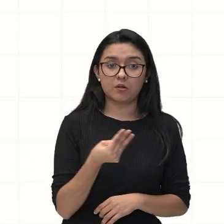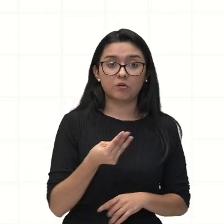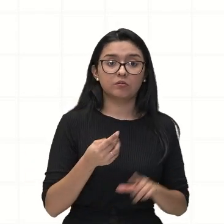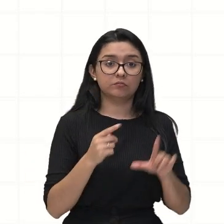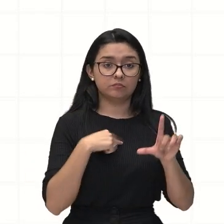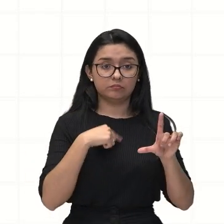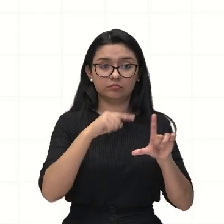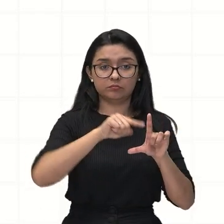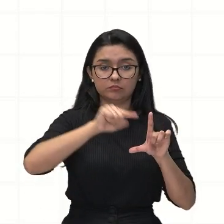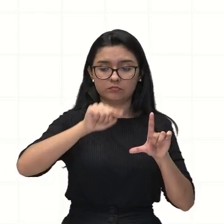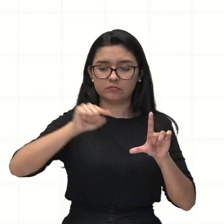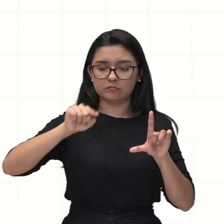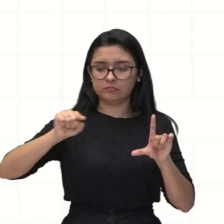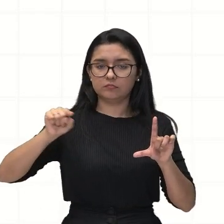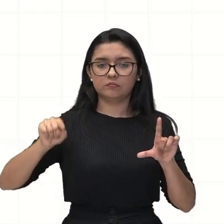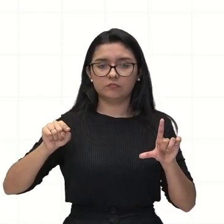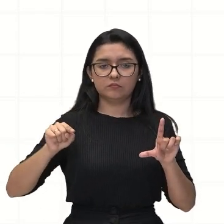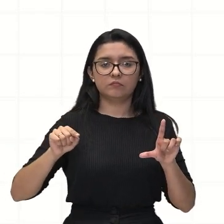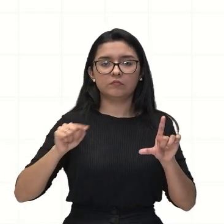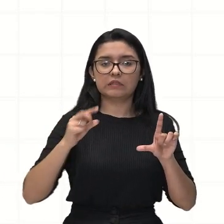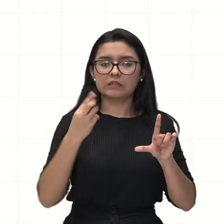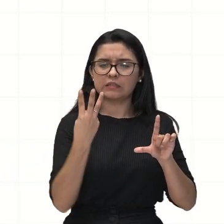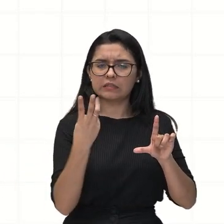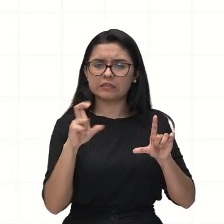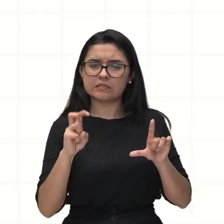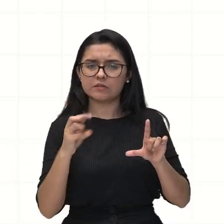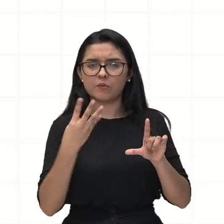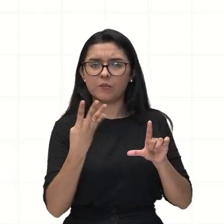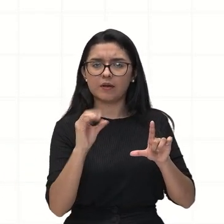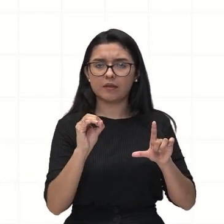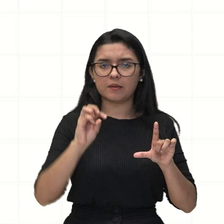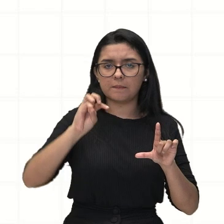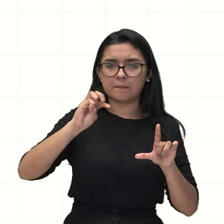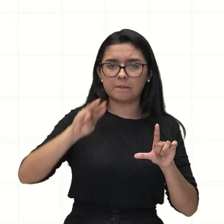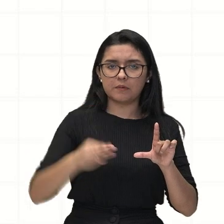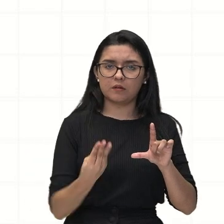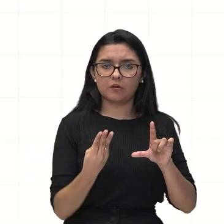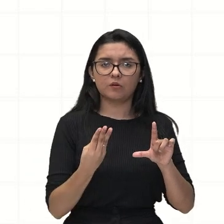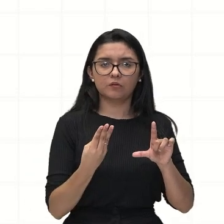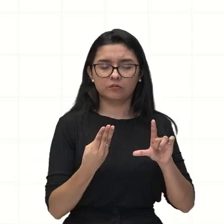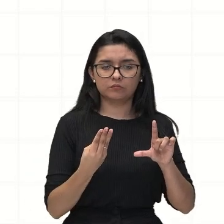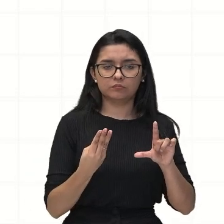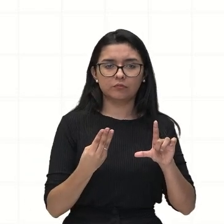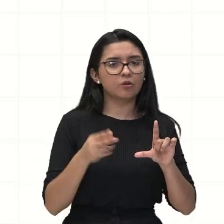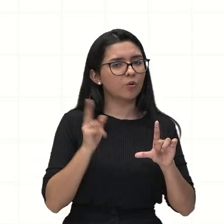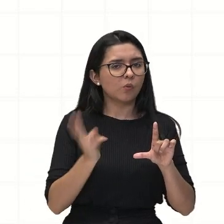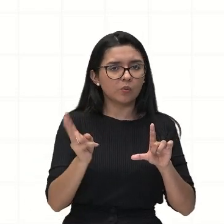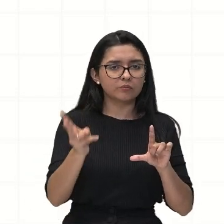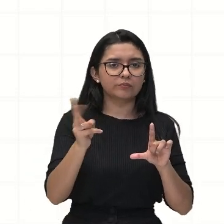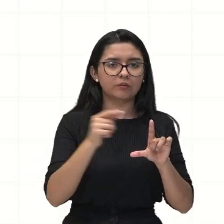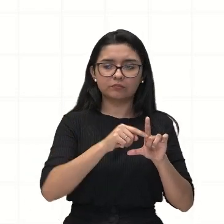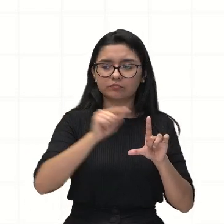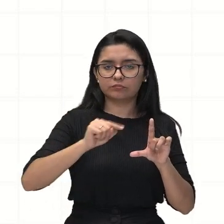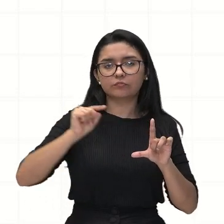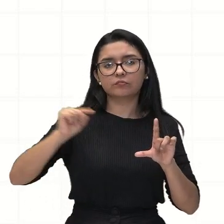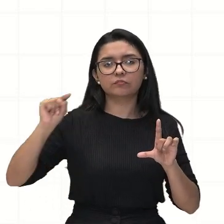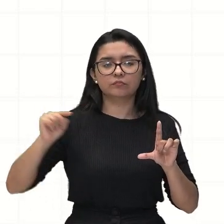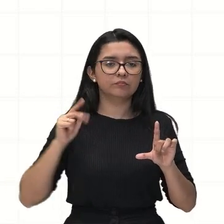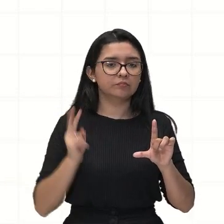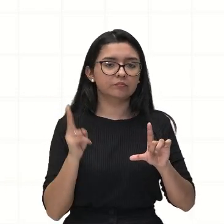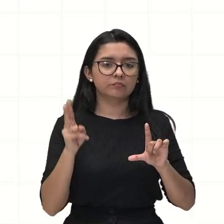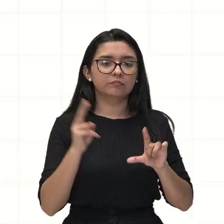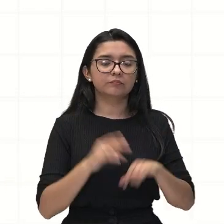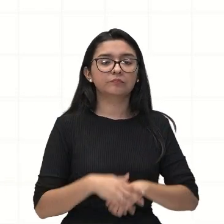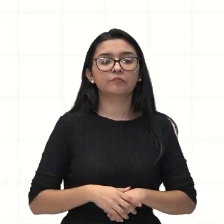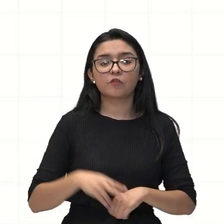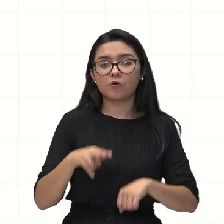E ficou, né, entre 35 e 40 milhões. E não saiu desse patamar. Nesse marrom